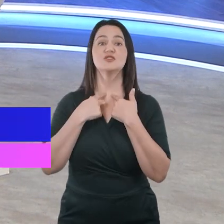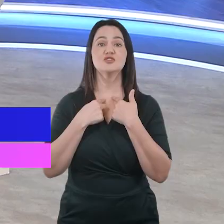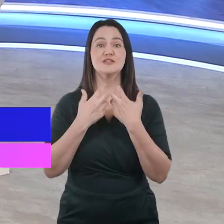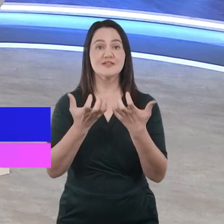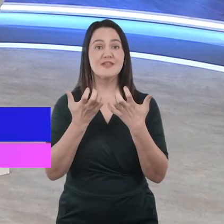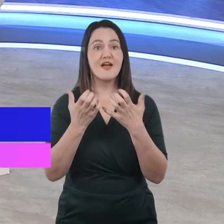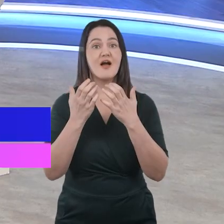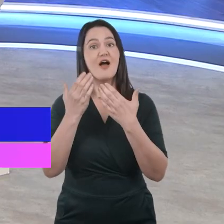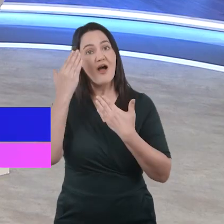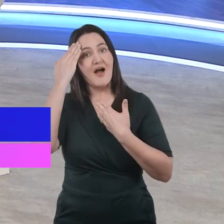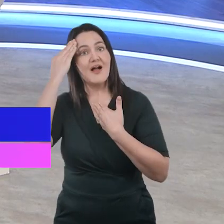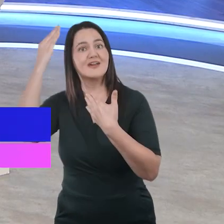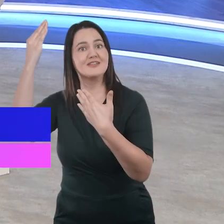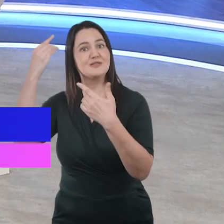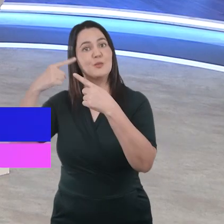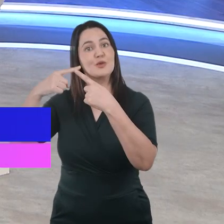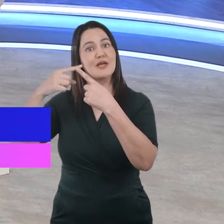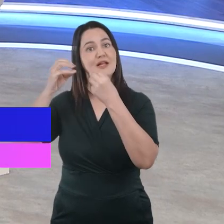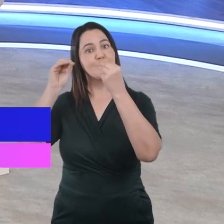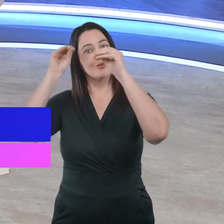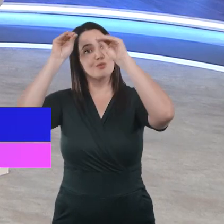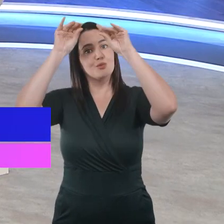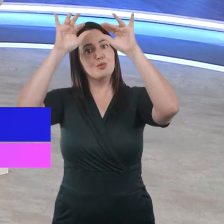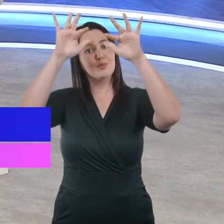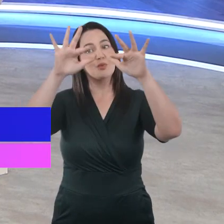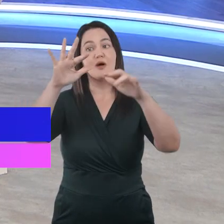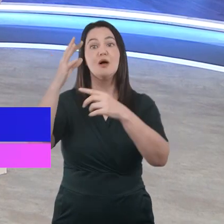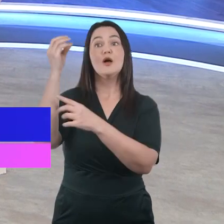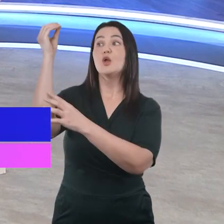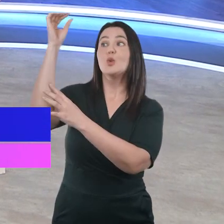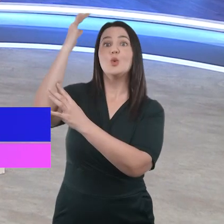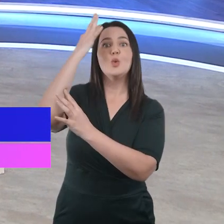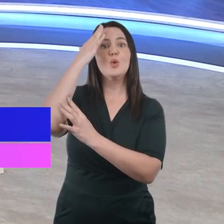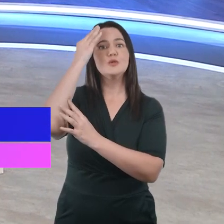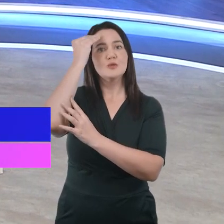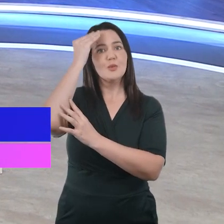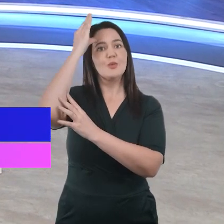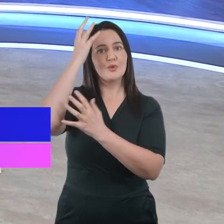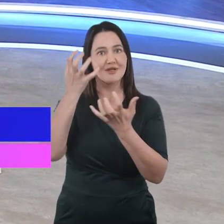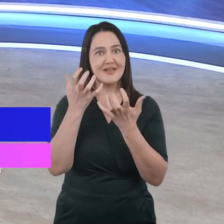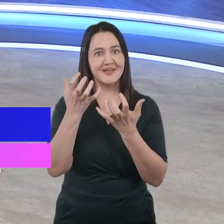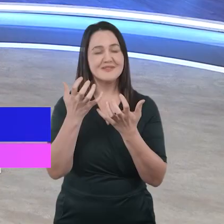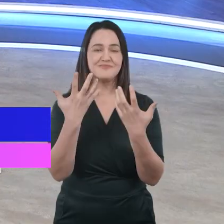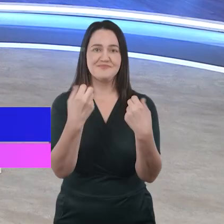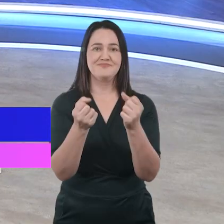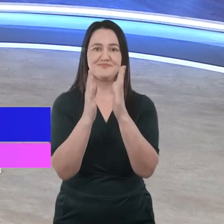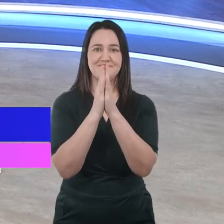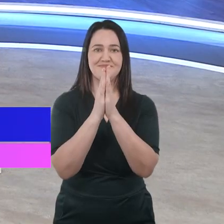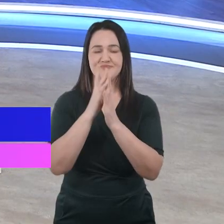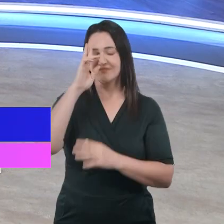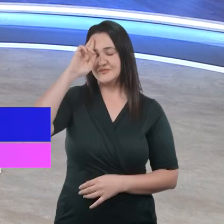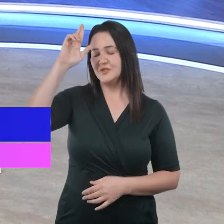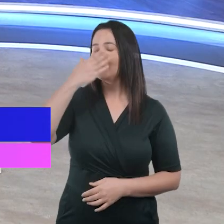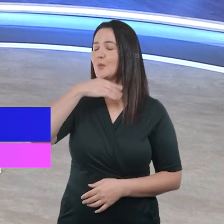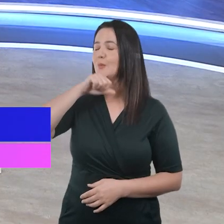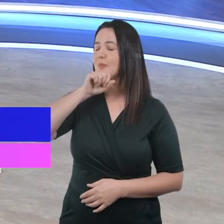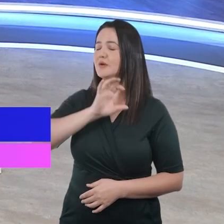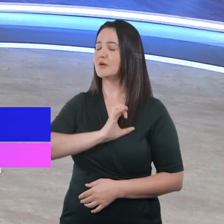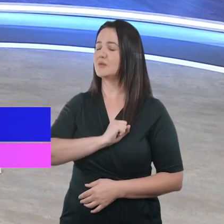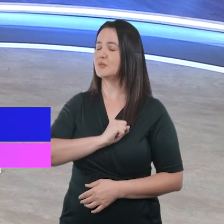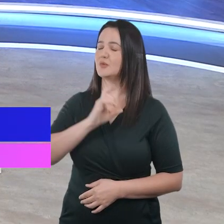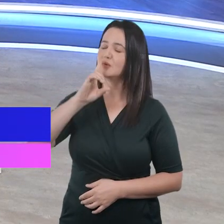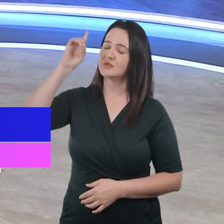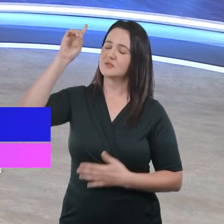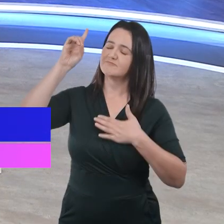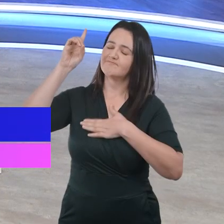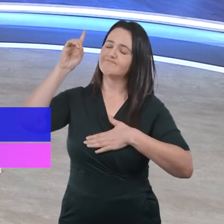você quer agradecer porque Ele abriu os seus olhos e te está mostrando a direção, eu quero orar com você. Vamos orar? Senhor, Pai de amor,